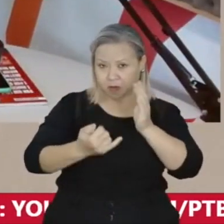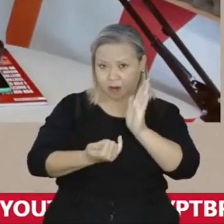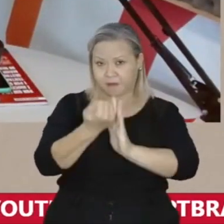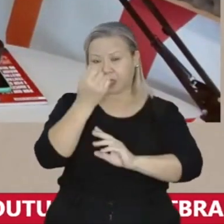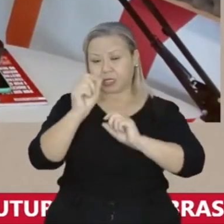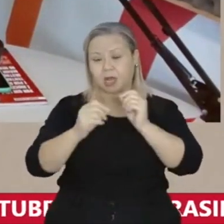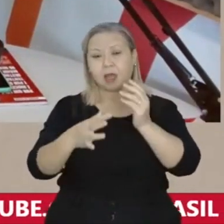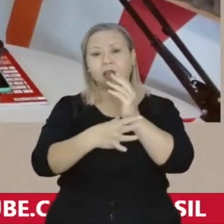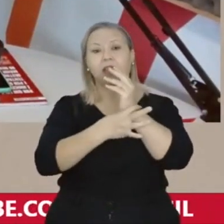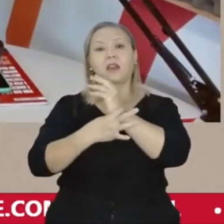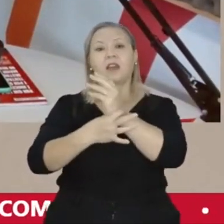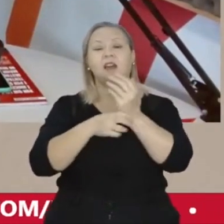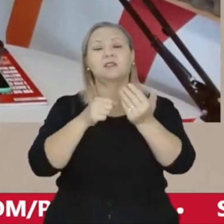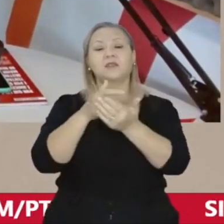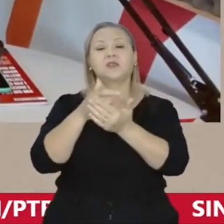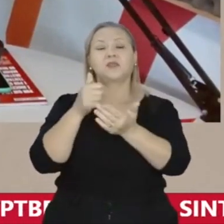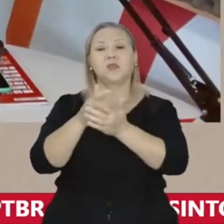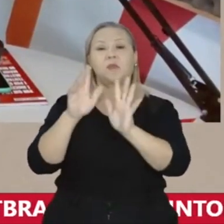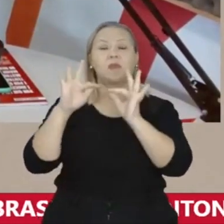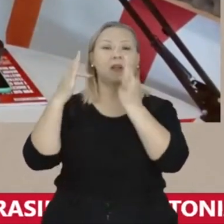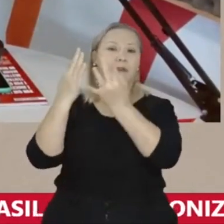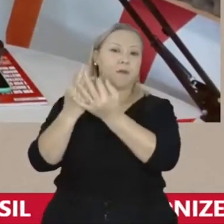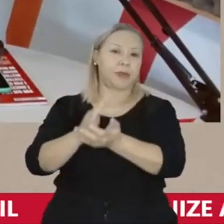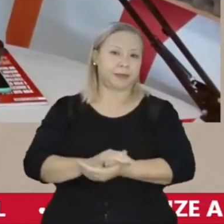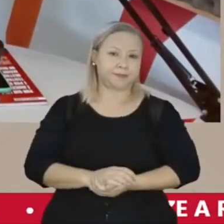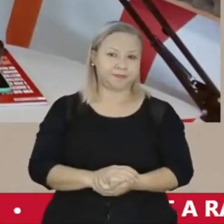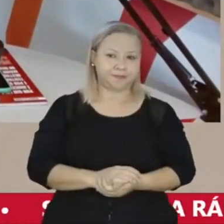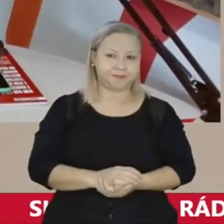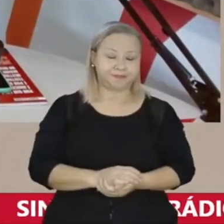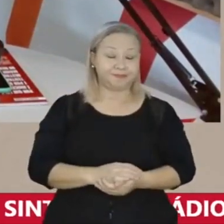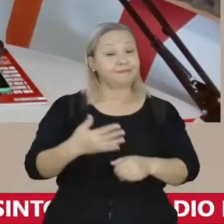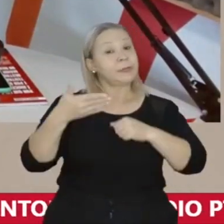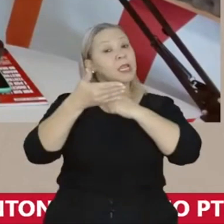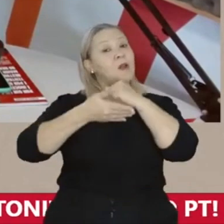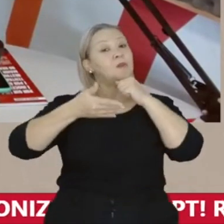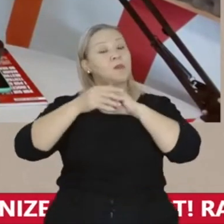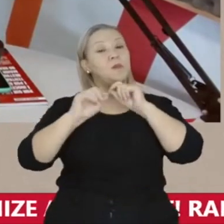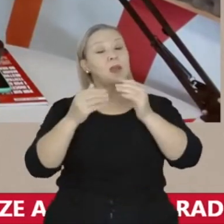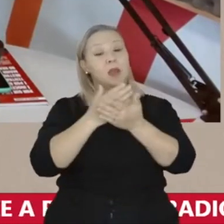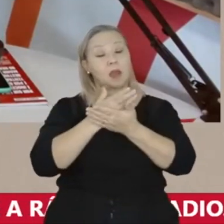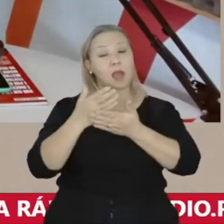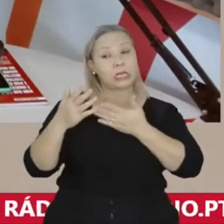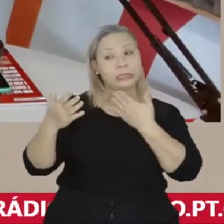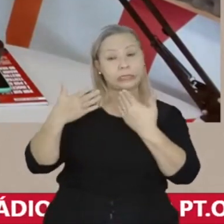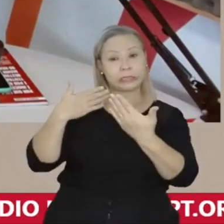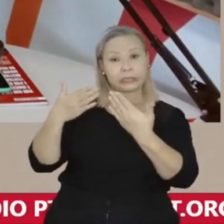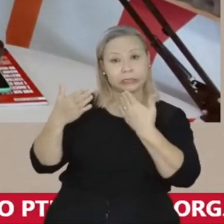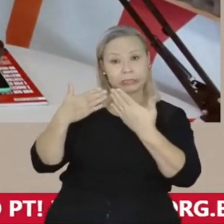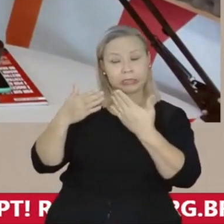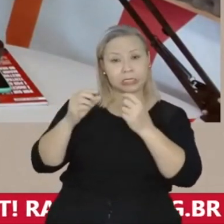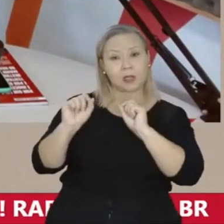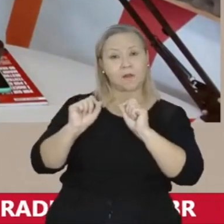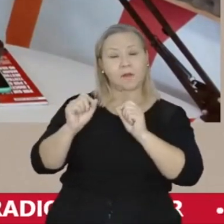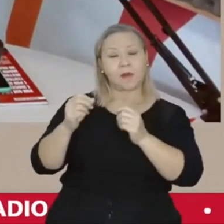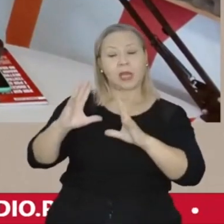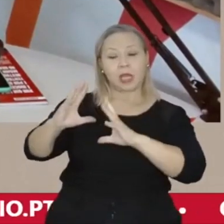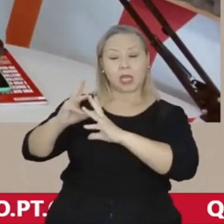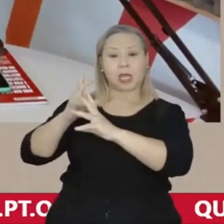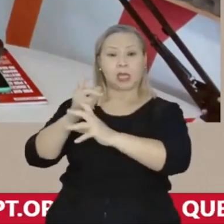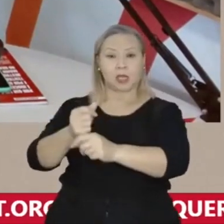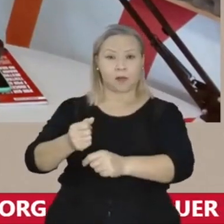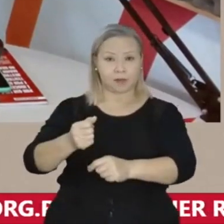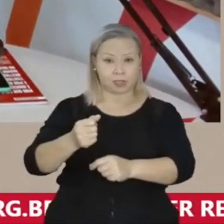de compra para as famílias? Olha, seria fundamental, para início de conversa, revisar a política de